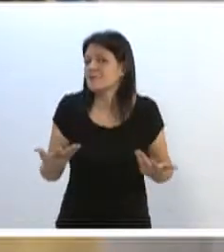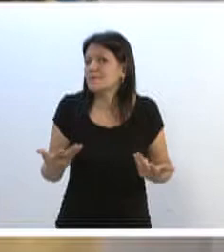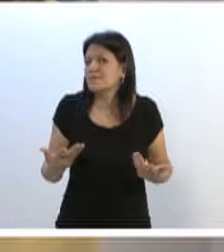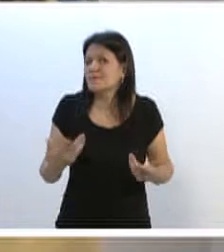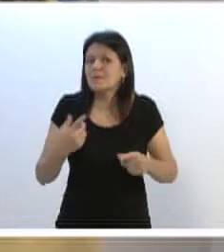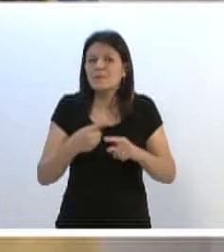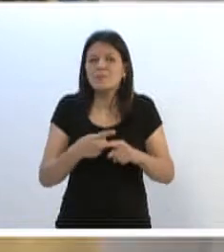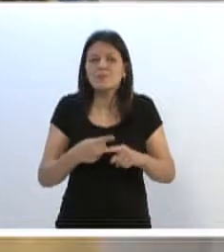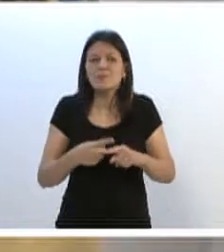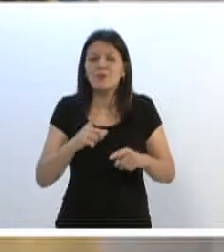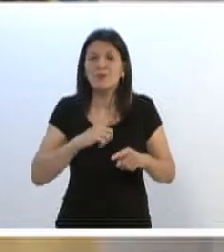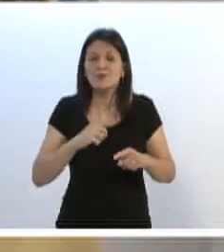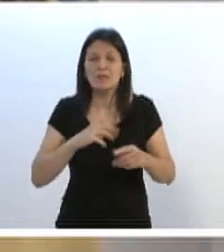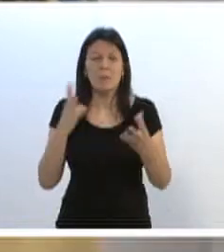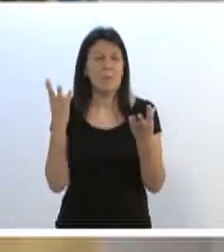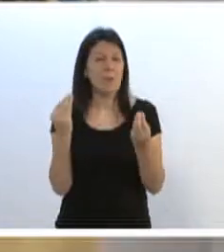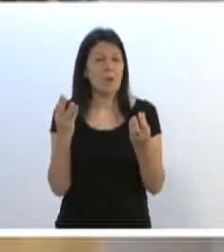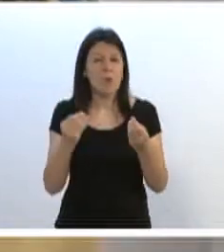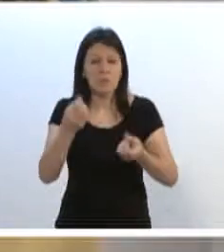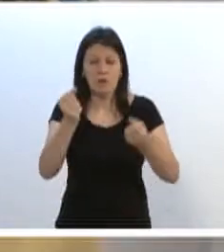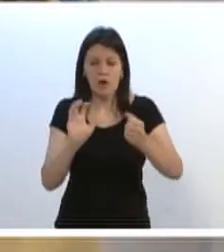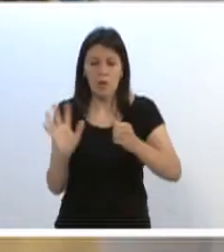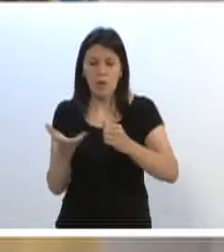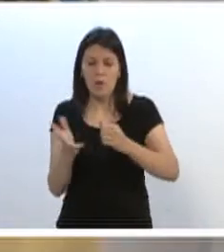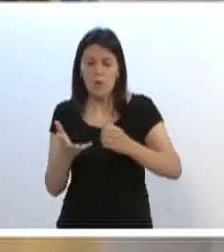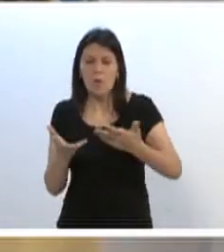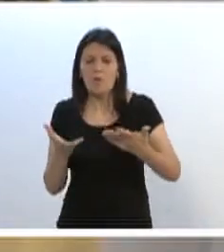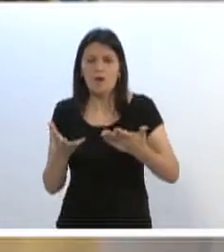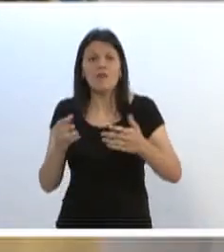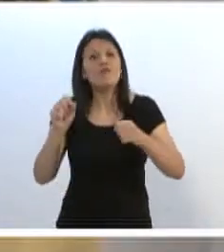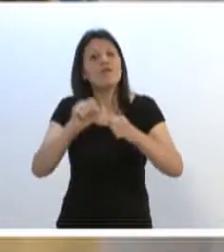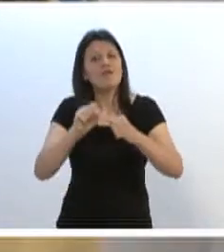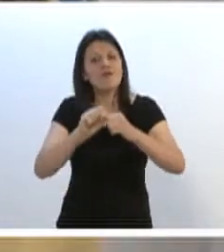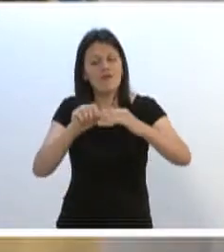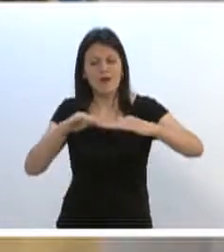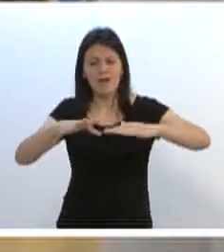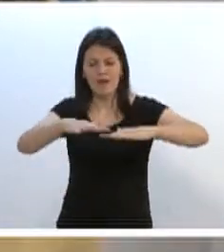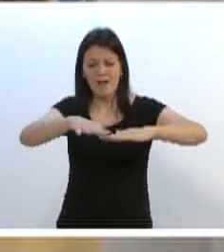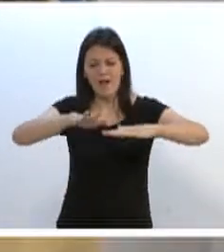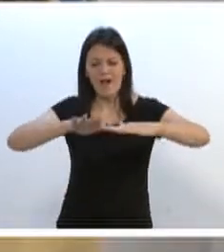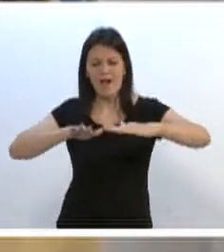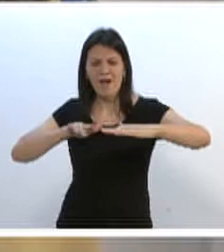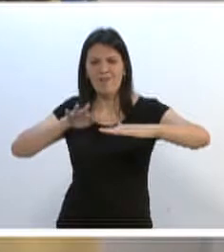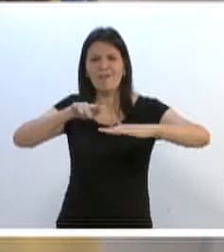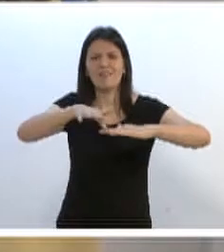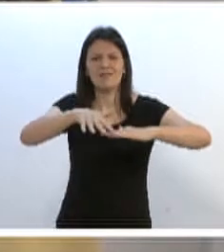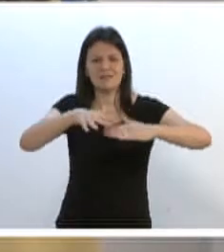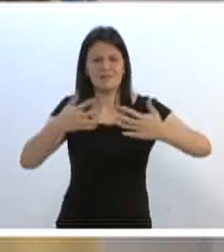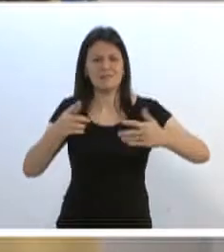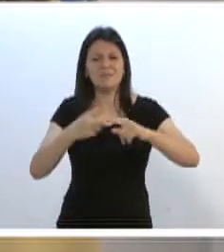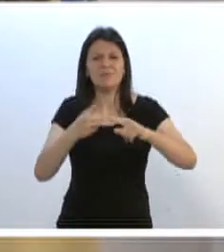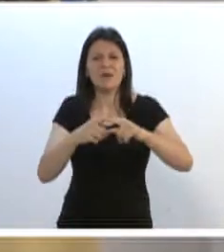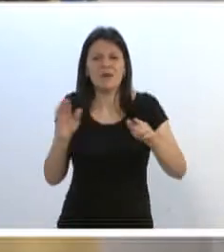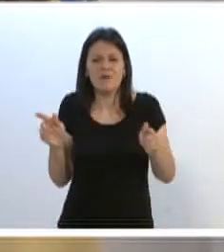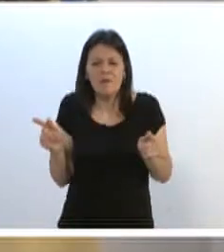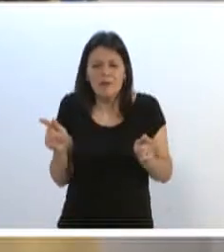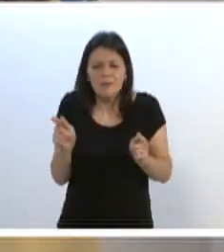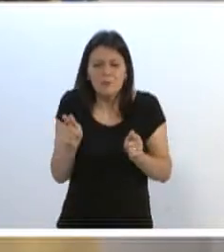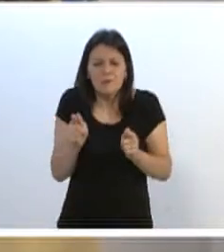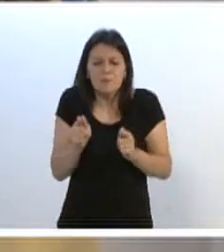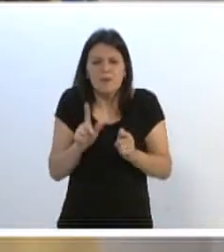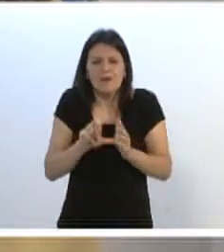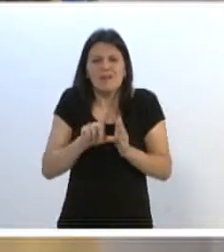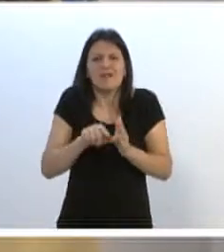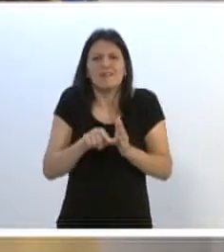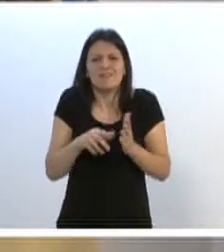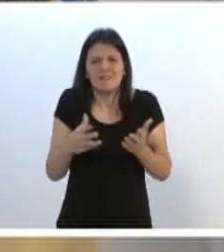o alto índice de velocidade, não implanta-se a lombada, a faixa elevada? Que ali reduz durante 24